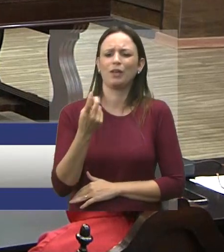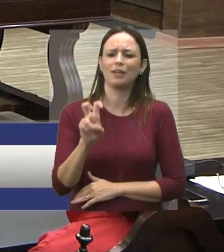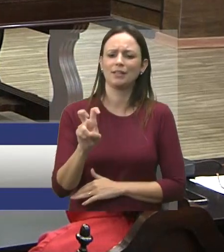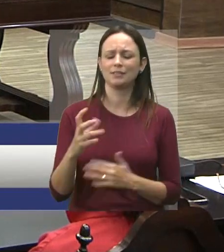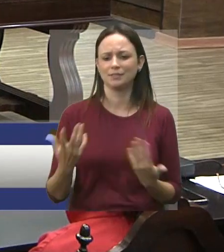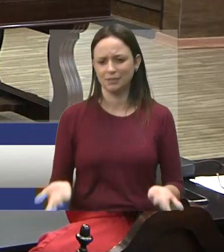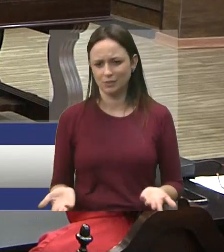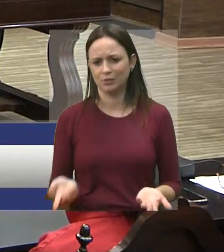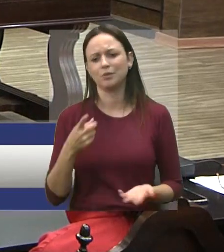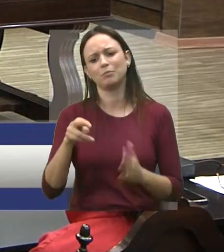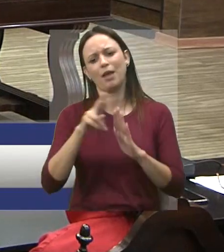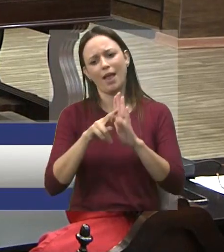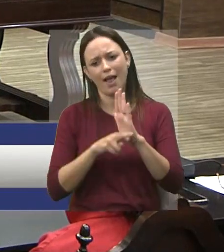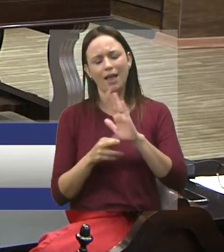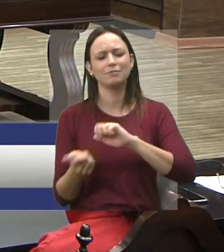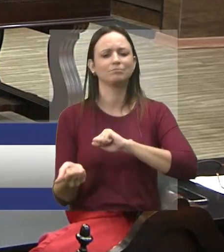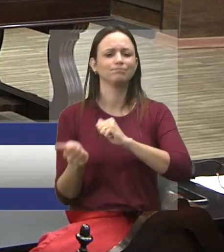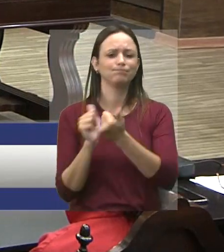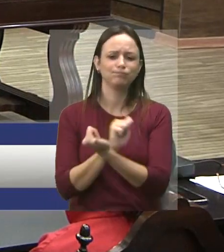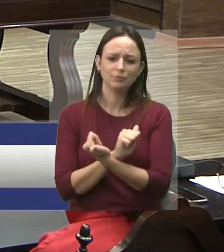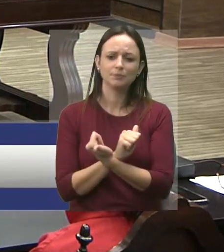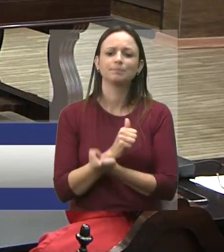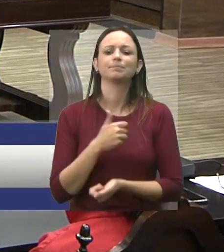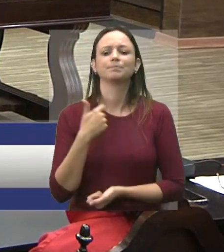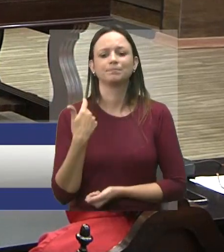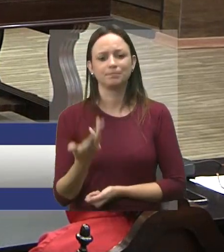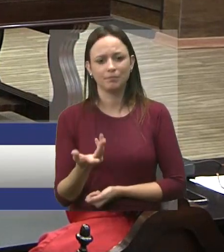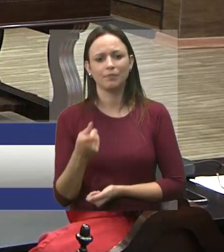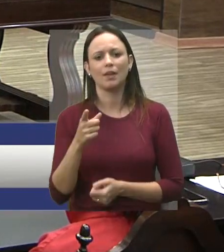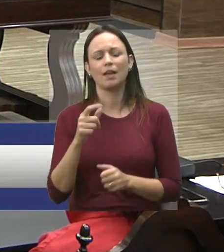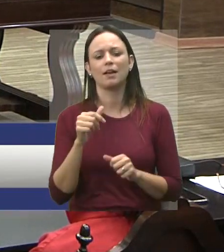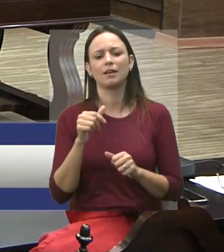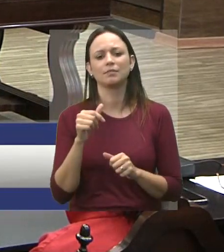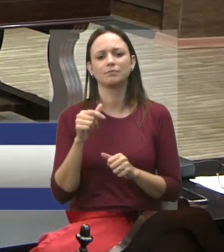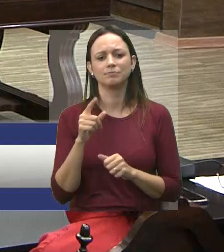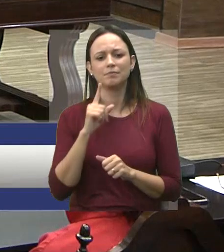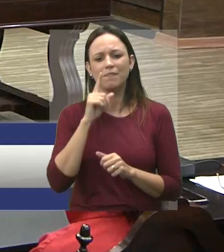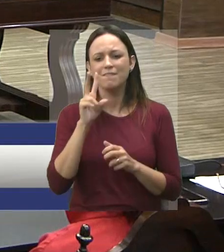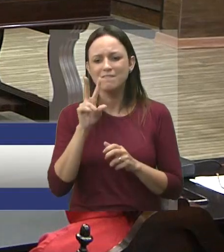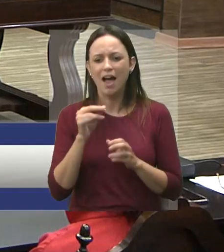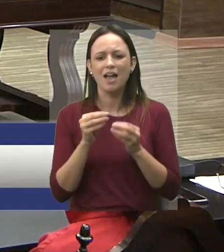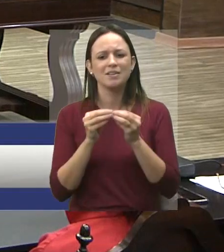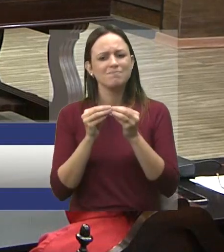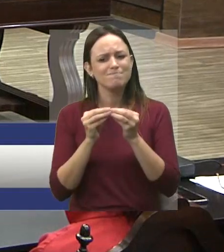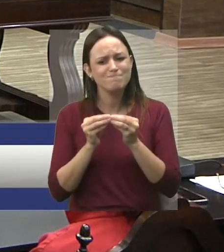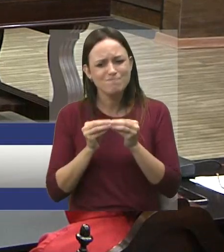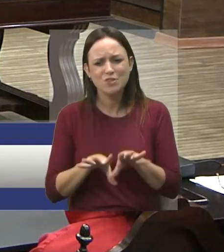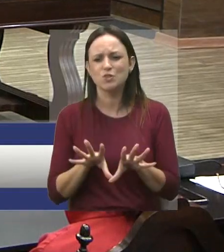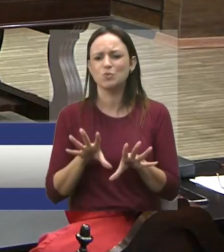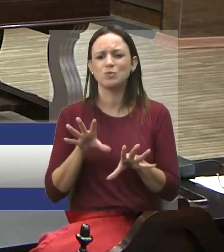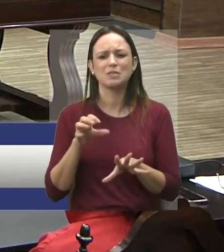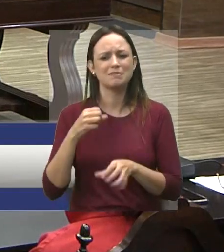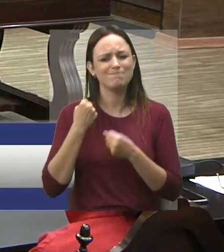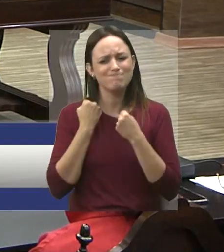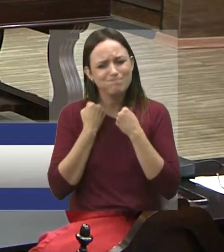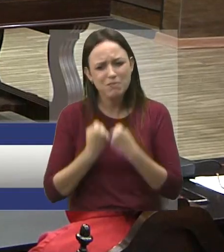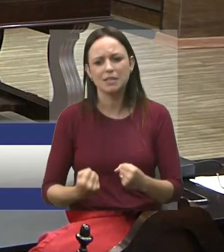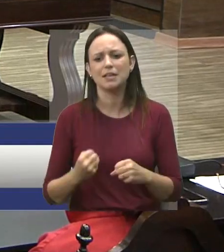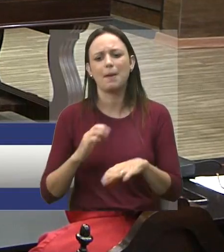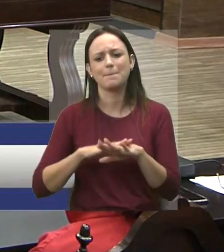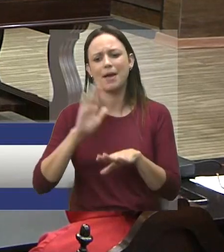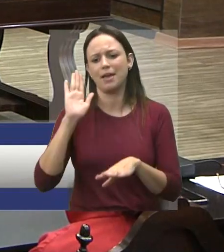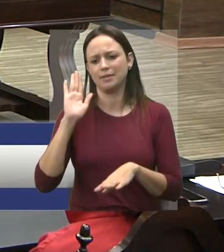de transição vai pegar de forma mais pesada. Existia